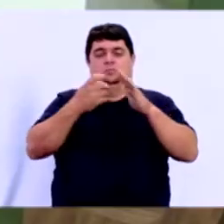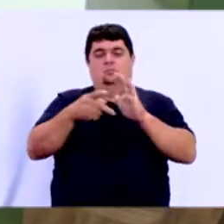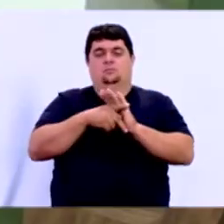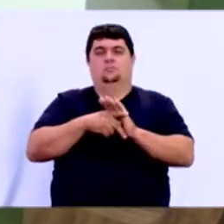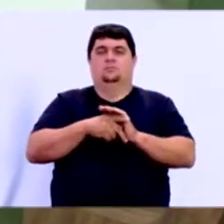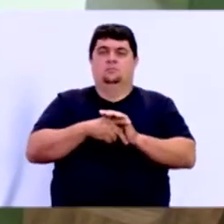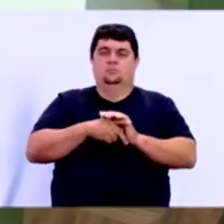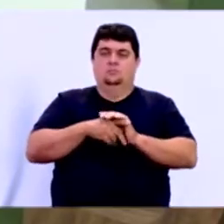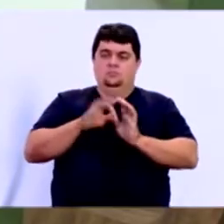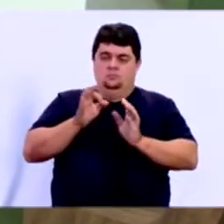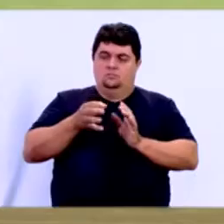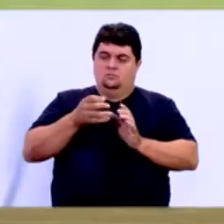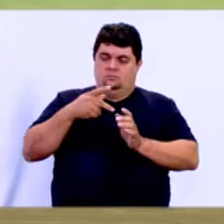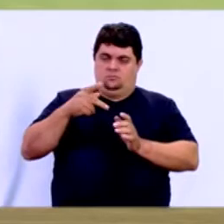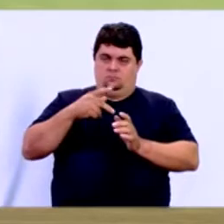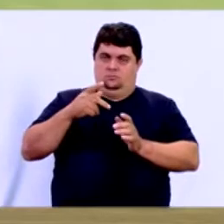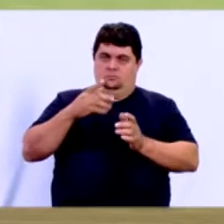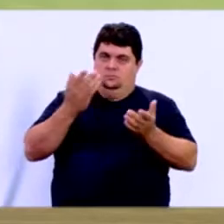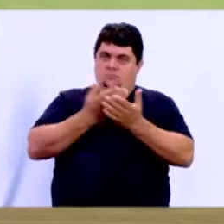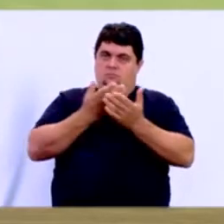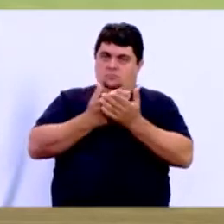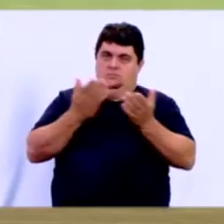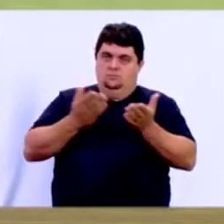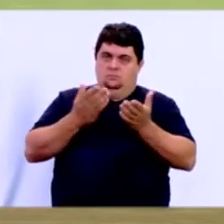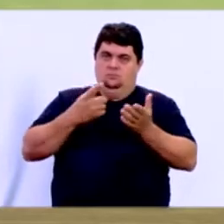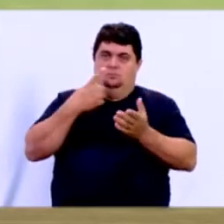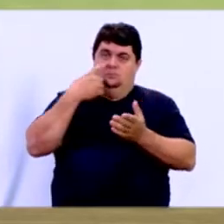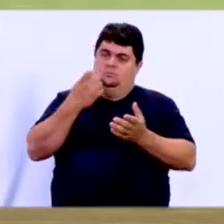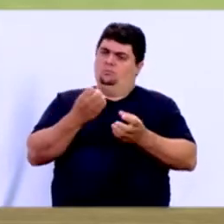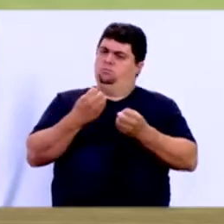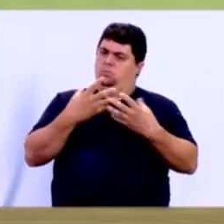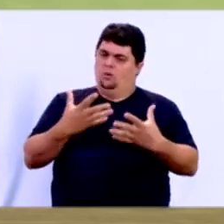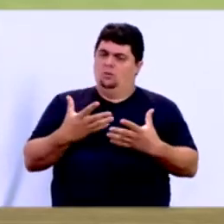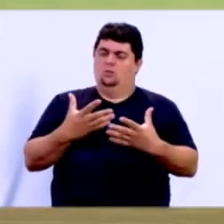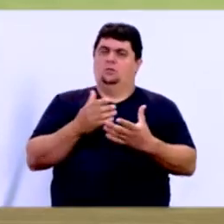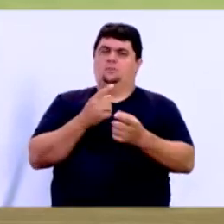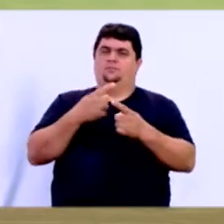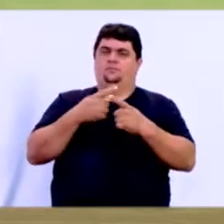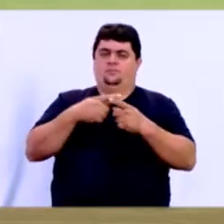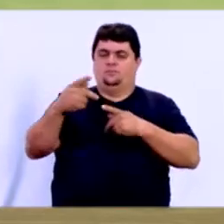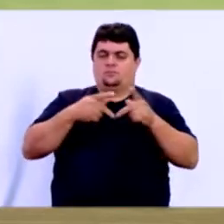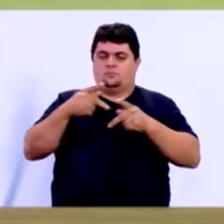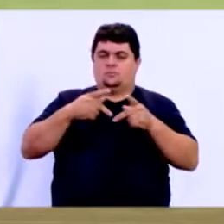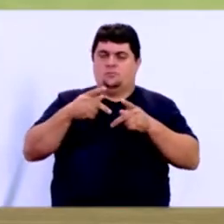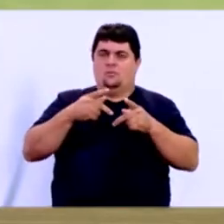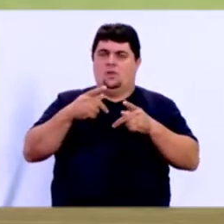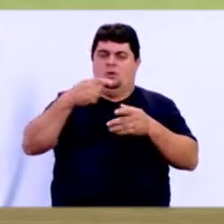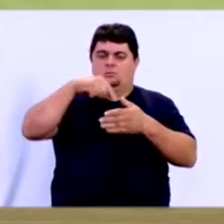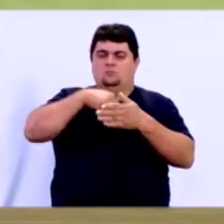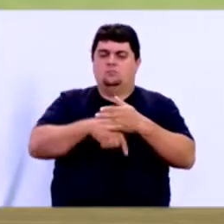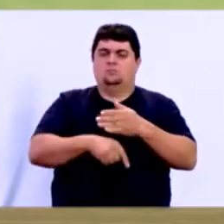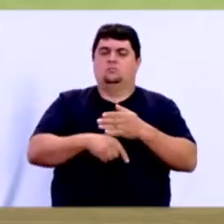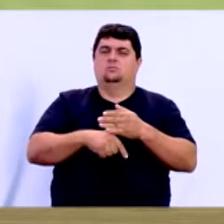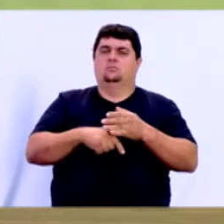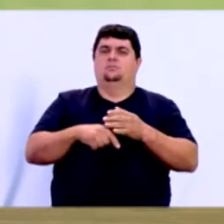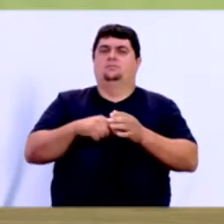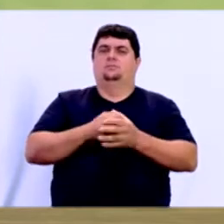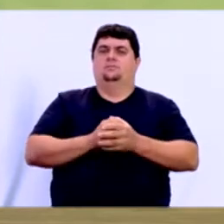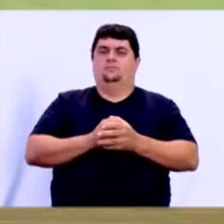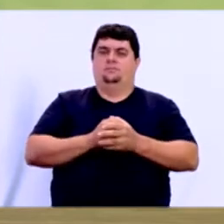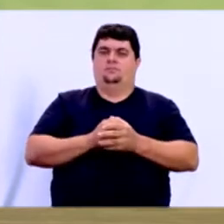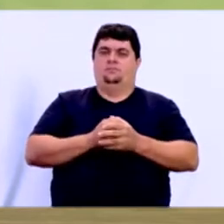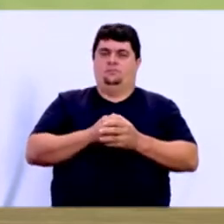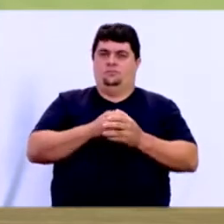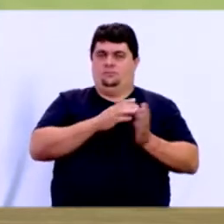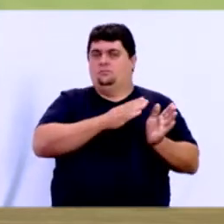Igor? Exatamente, essa aula de hoje ela está muito interessante, né? Vamos falar um pouco de planejamento, aprofundar isso aí um pouquinho mais. Ao longo